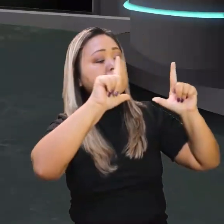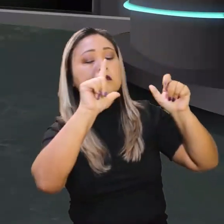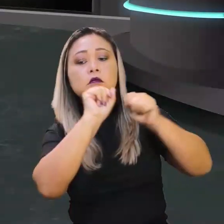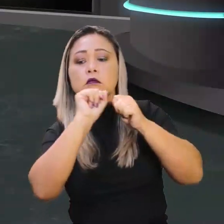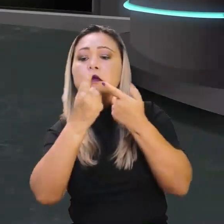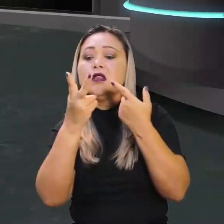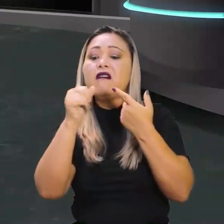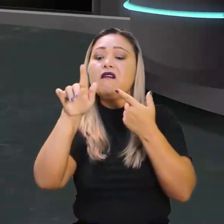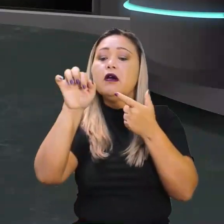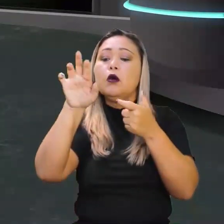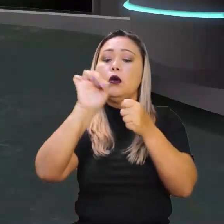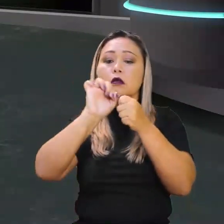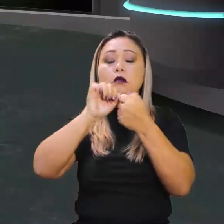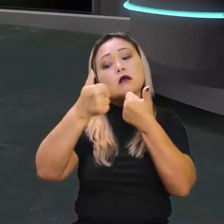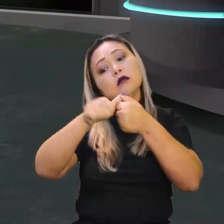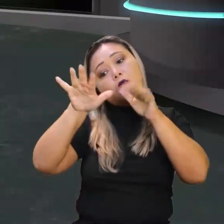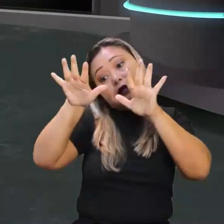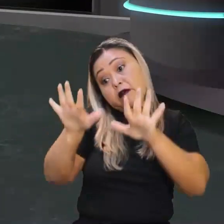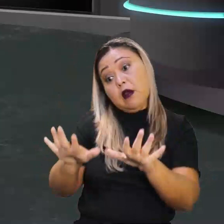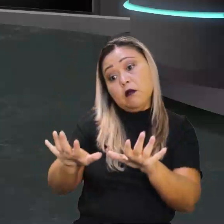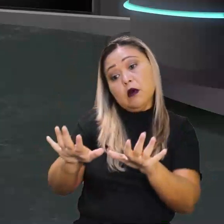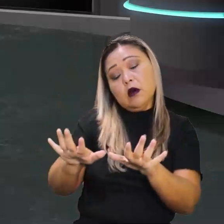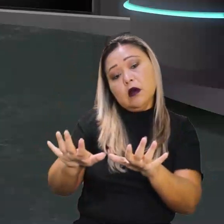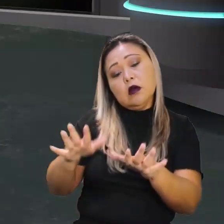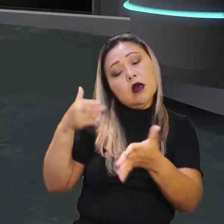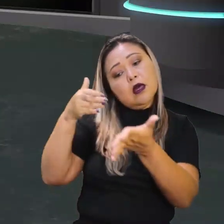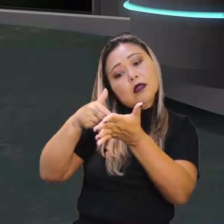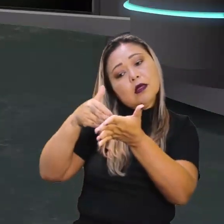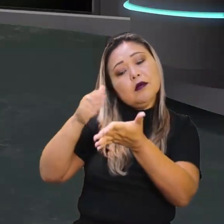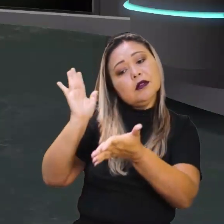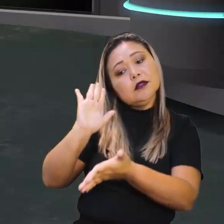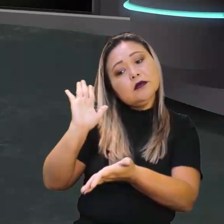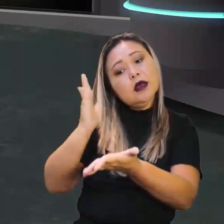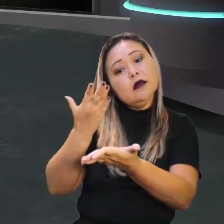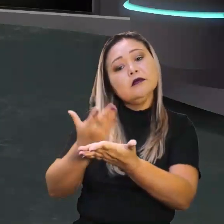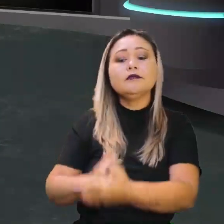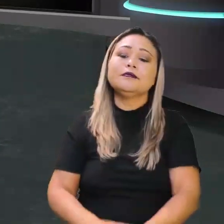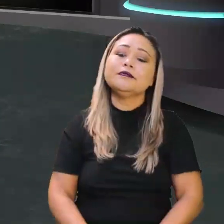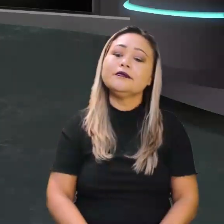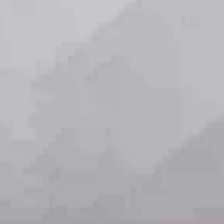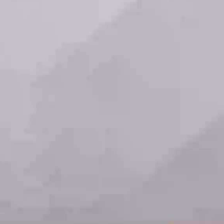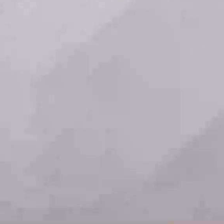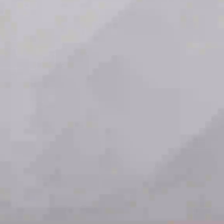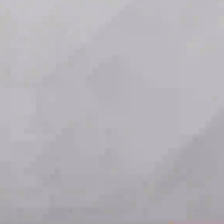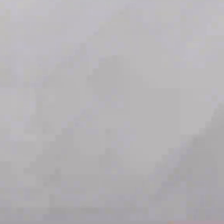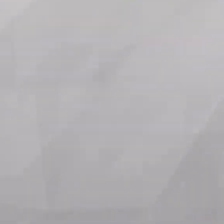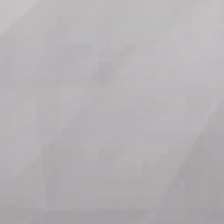vanguardas. E aqui nós ficamos. Até a próxima aula. Tchau!